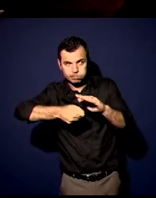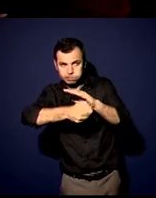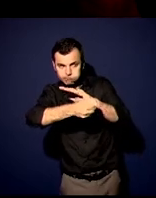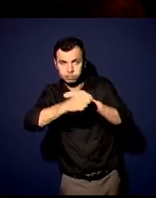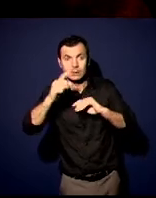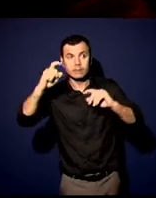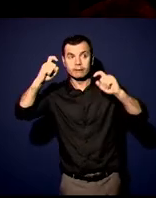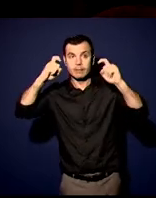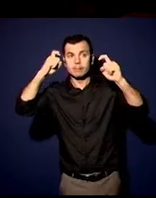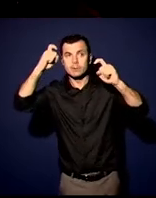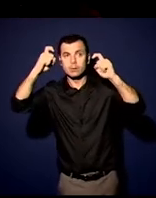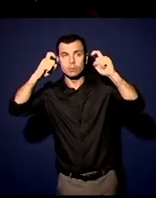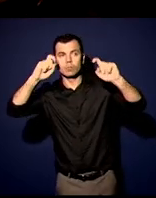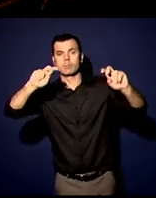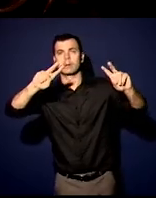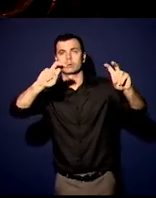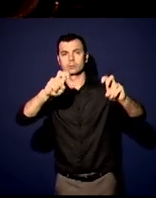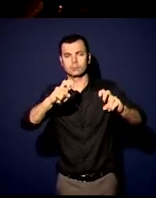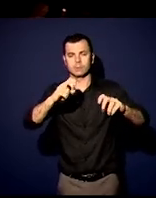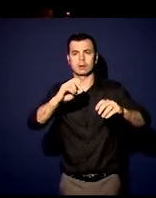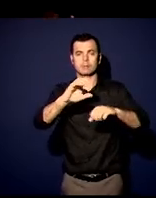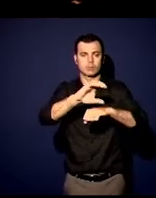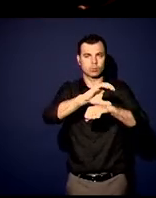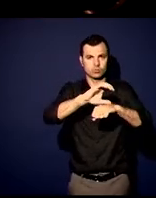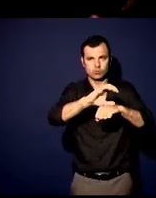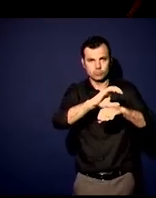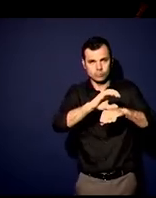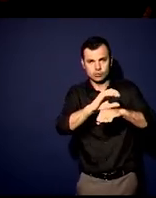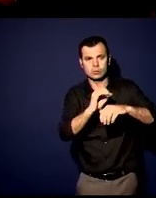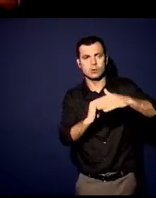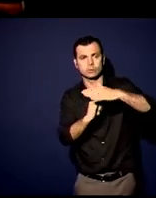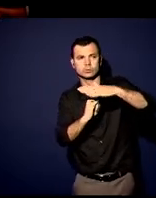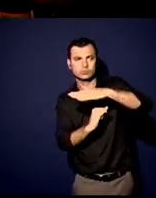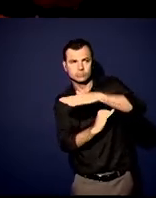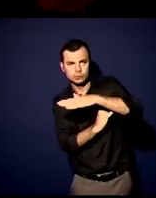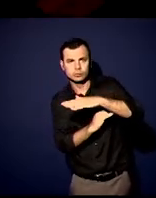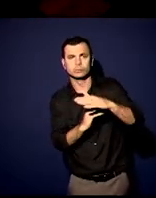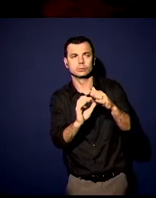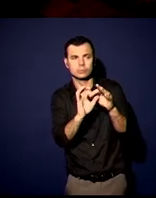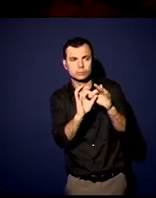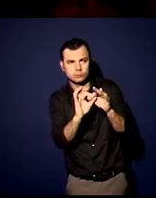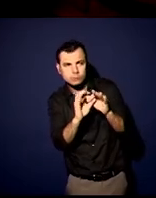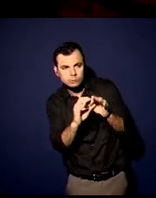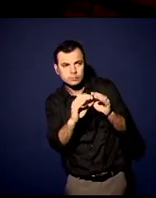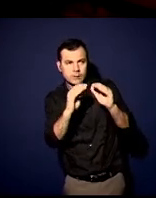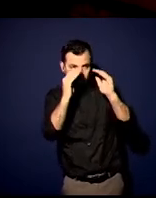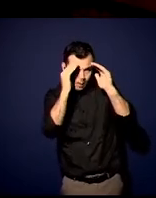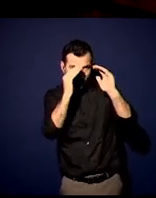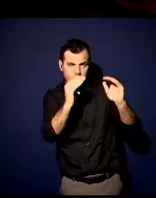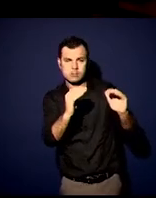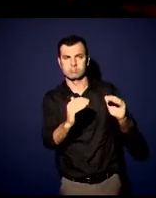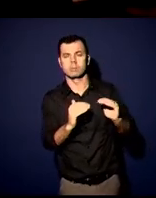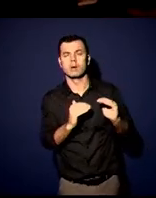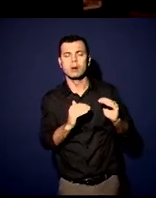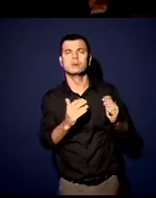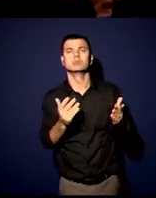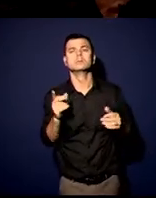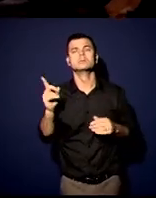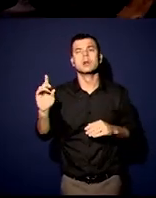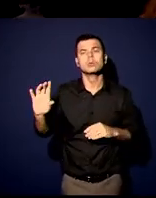preocupado com relação a essa questão da institucionalidade enfim como se ouve esses acontecimentos